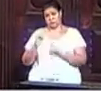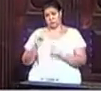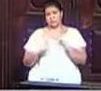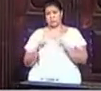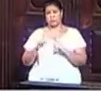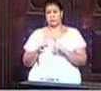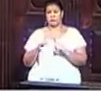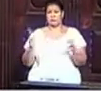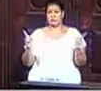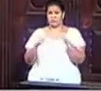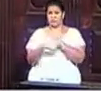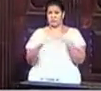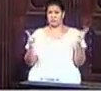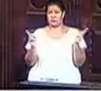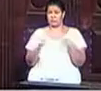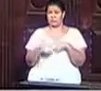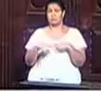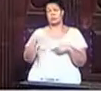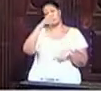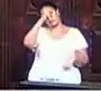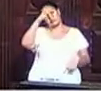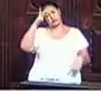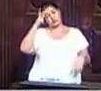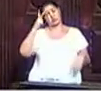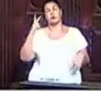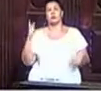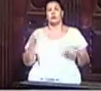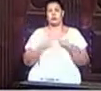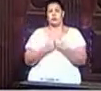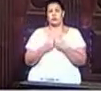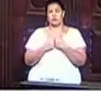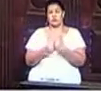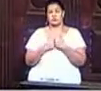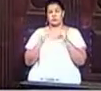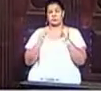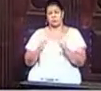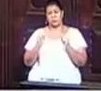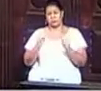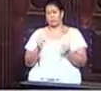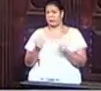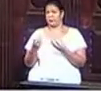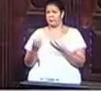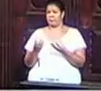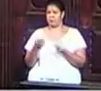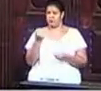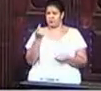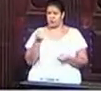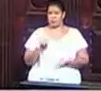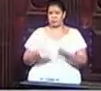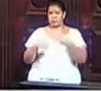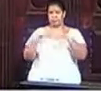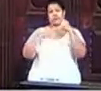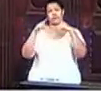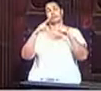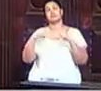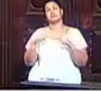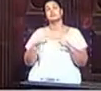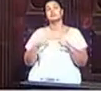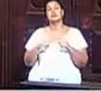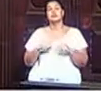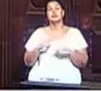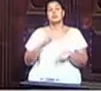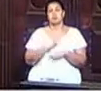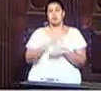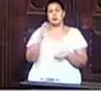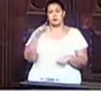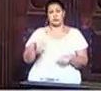linhas intermunicipais de ônibus que poderia render bilhões de reais a esse Estado que está falido, só